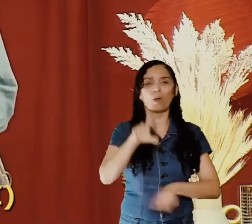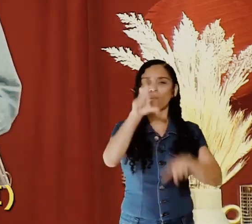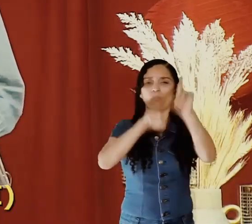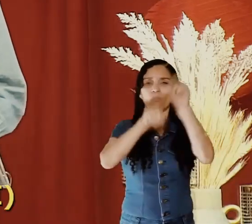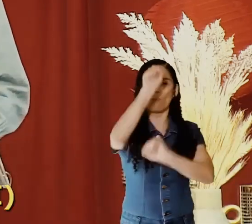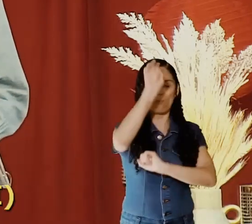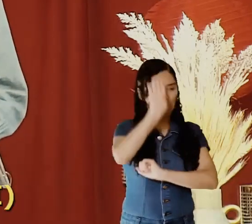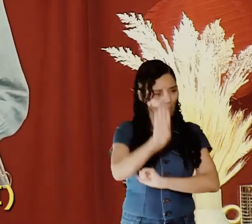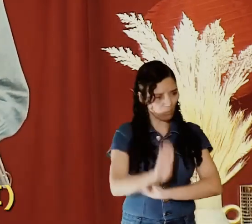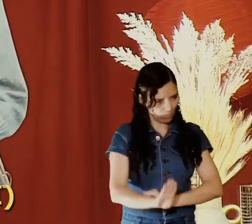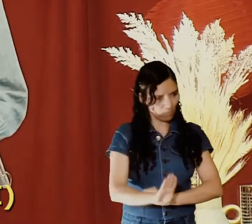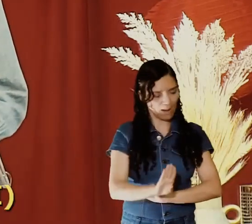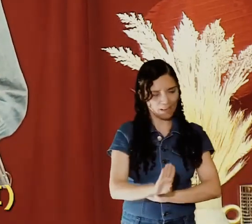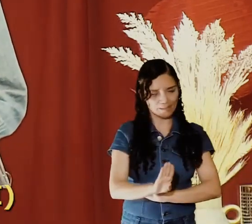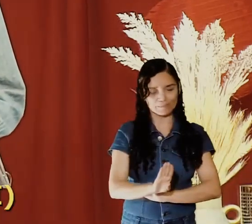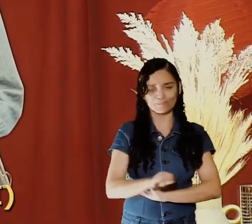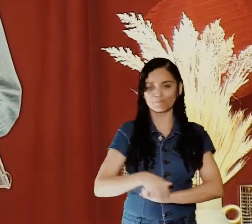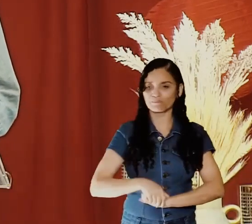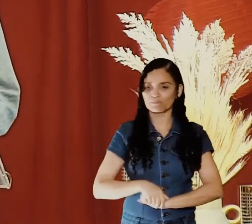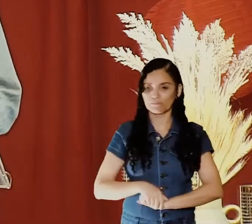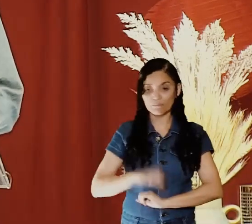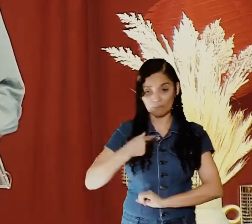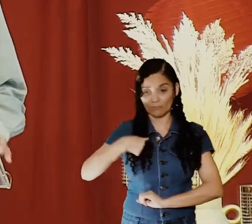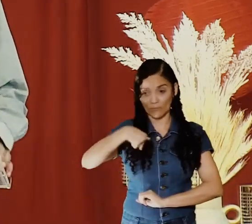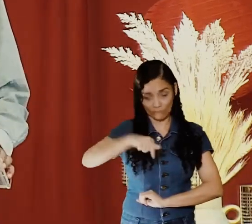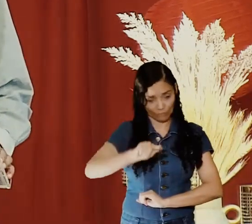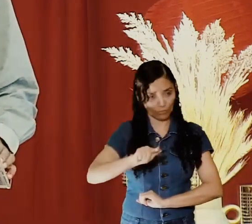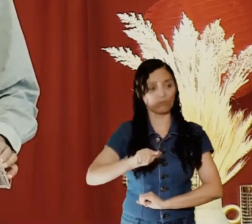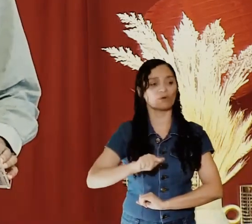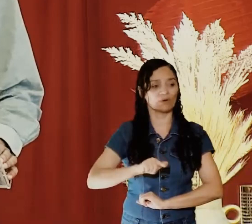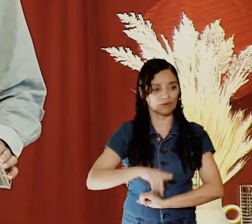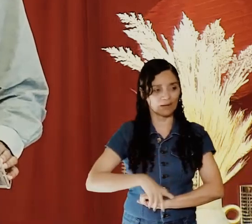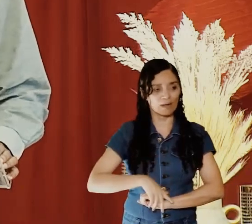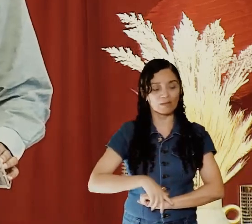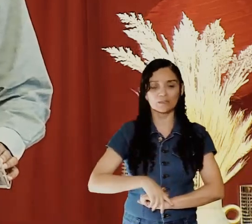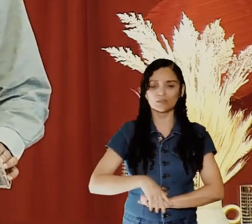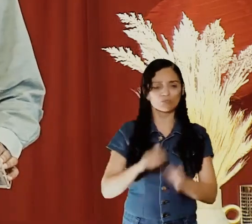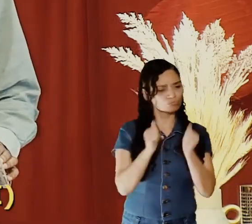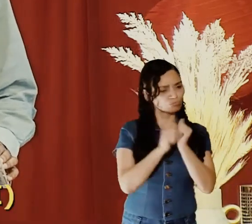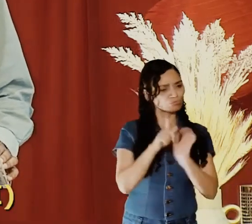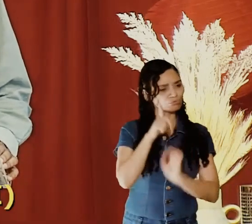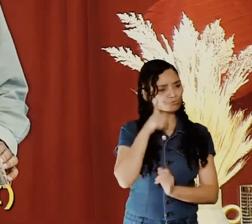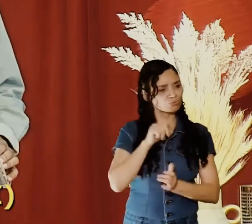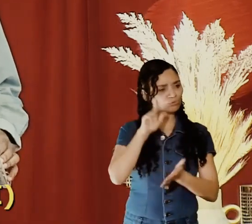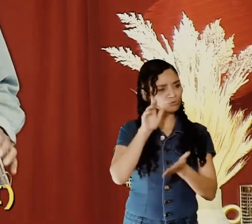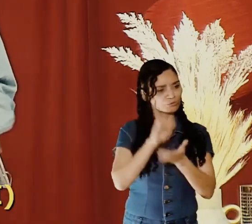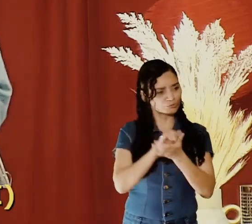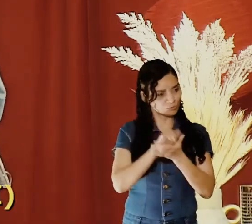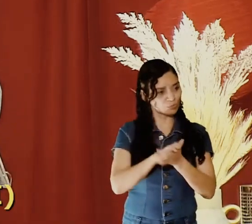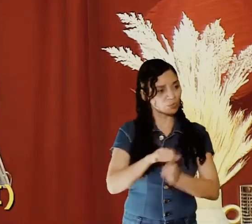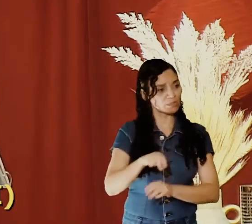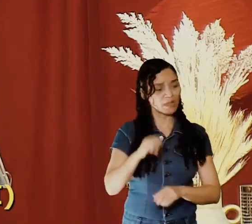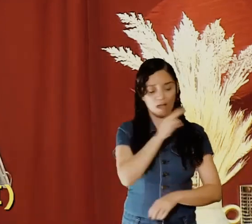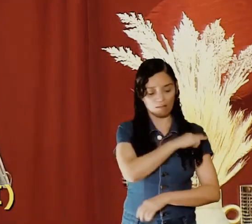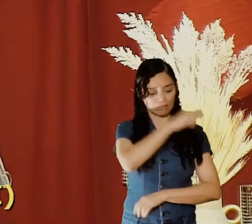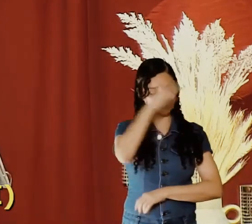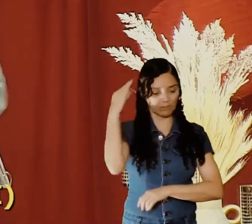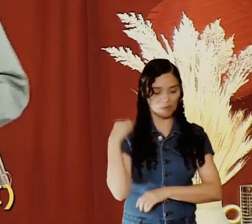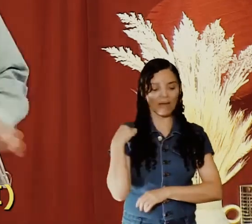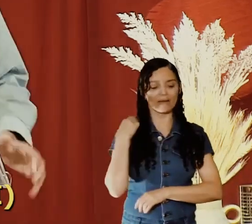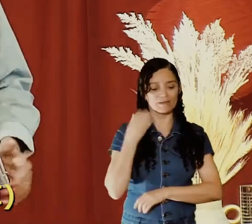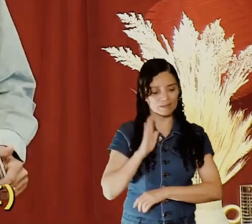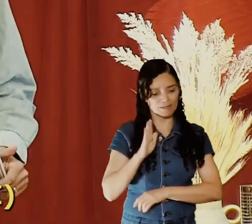à linhagem de Davi. Ele foi a fim de alistar-se com Maria, que lhe estava prometida em